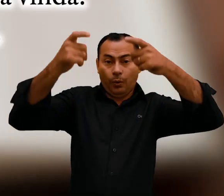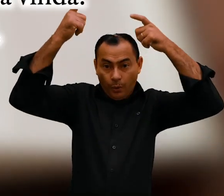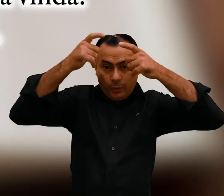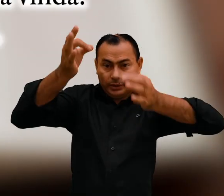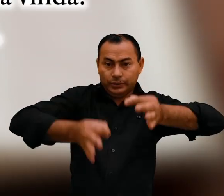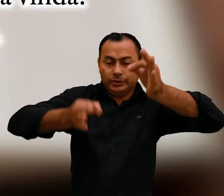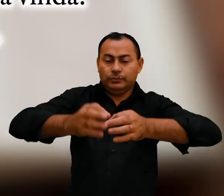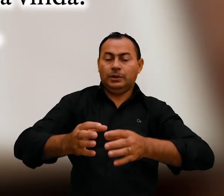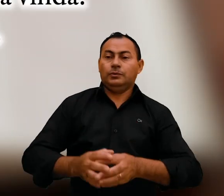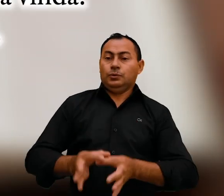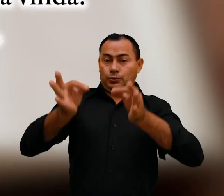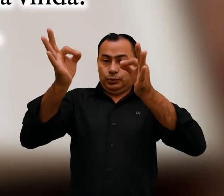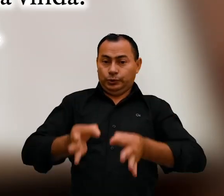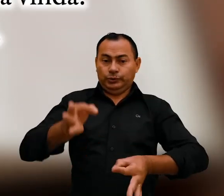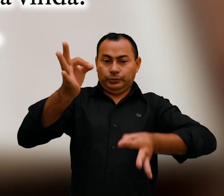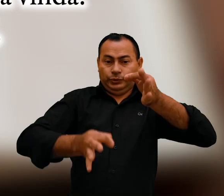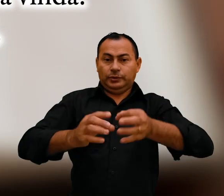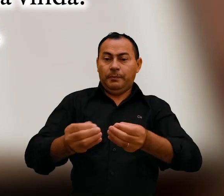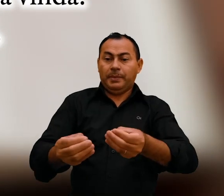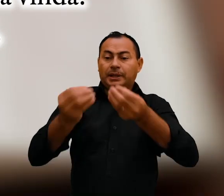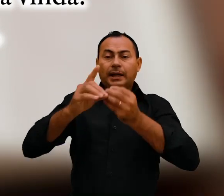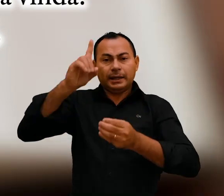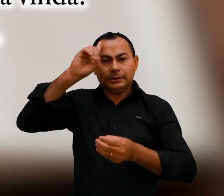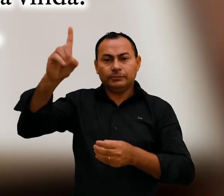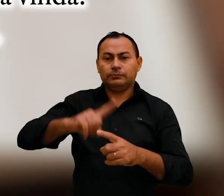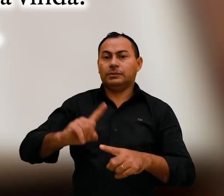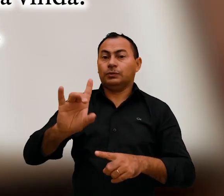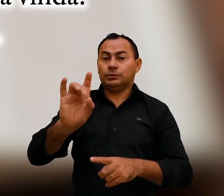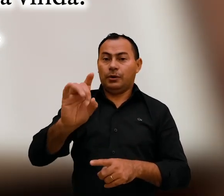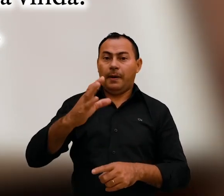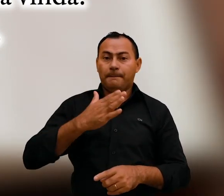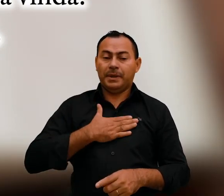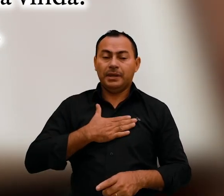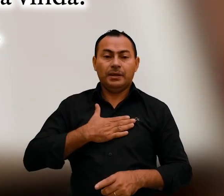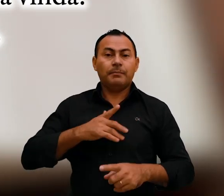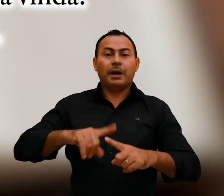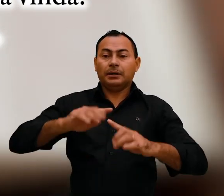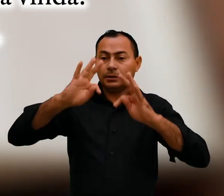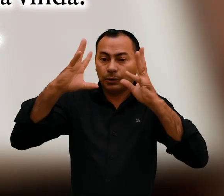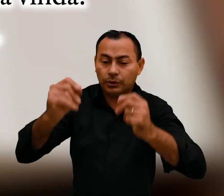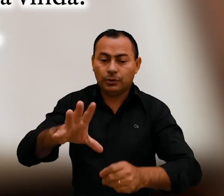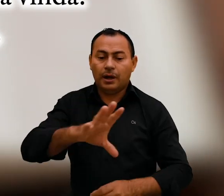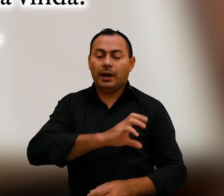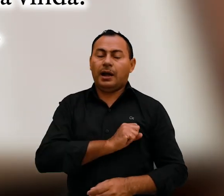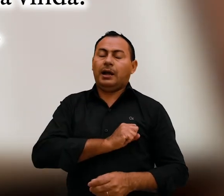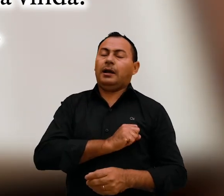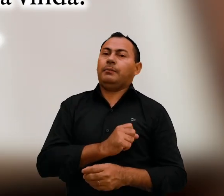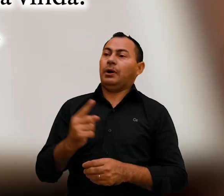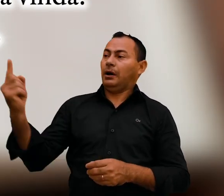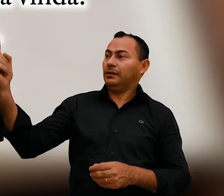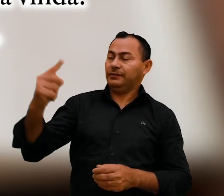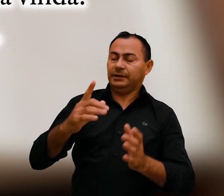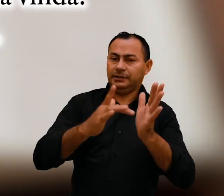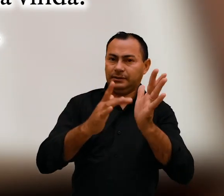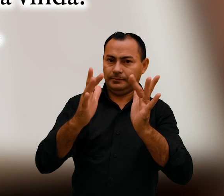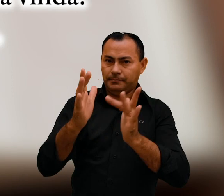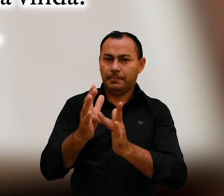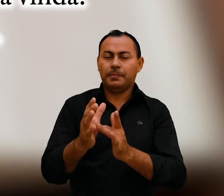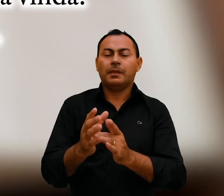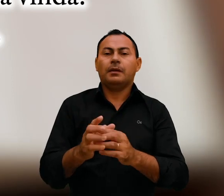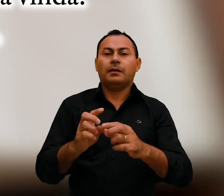coroa da justiça que o senhor justo Juiz me dará naquele dia e não somente a mim mas também a todos os que amam a sua